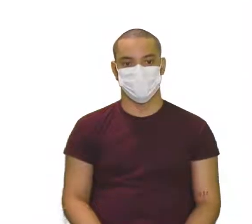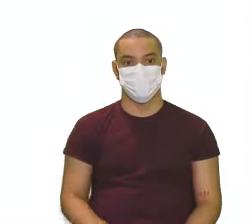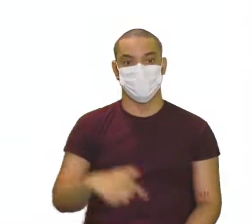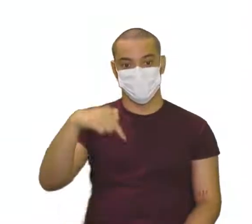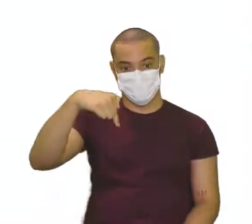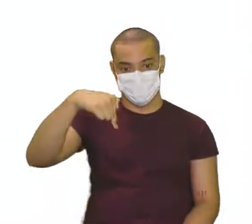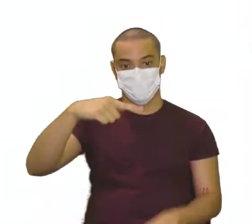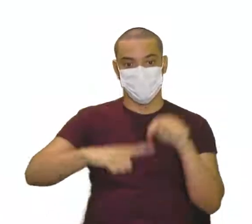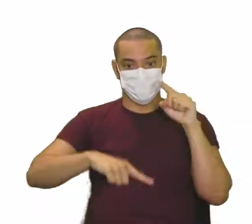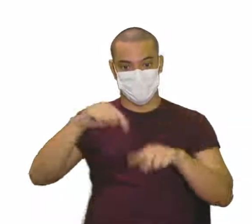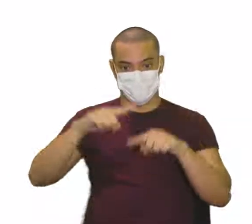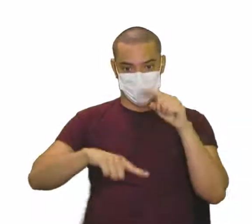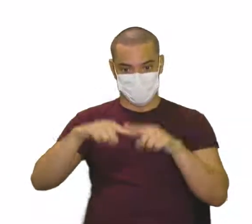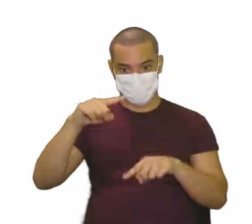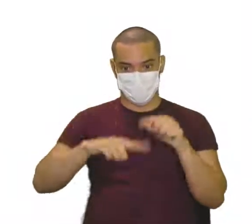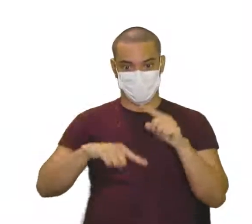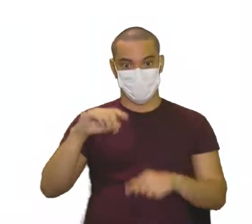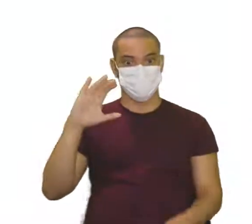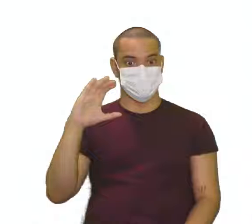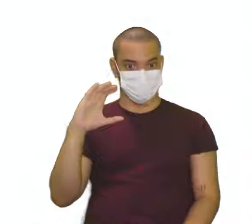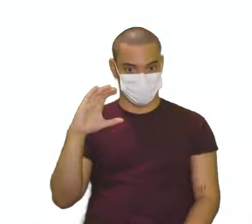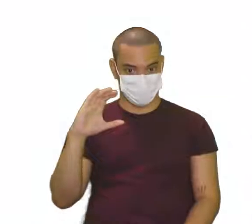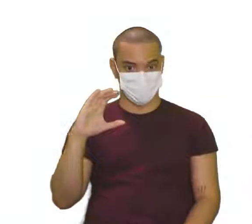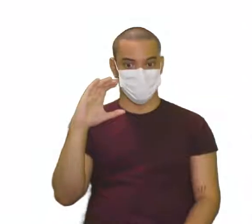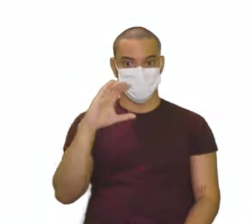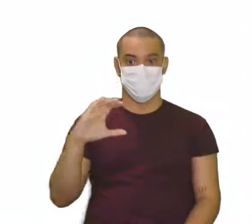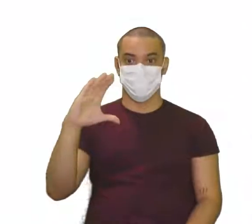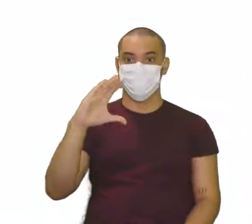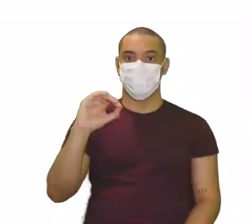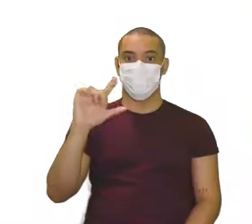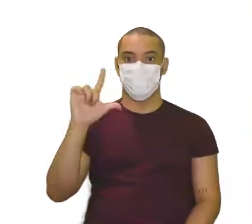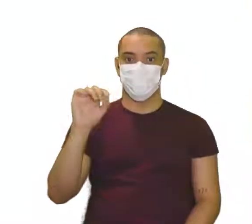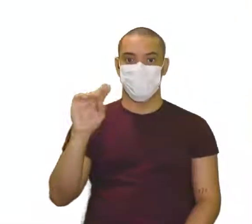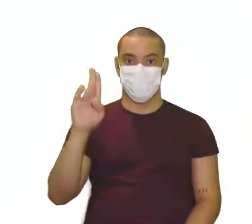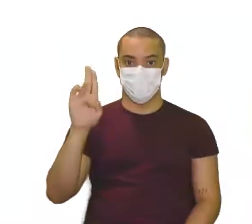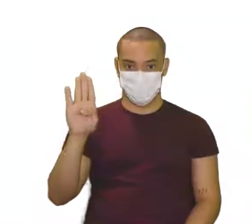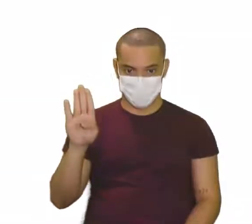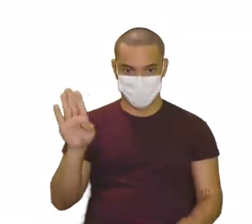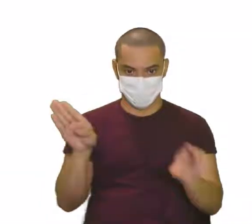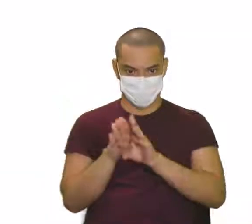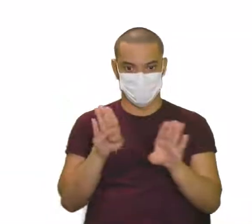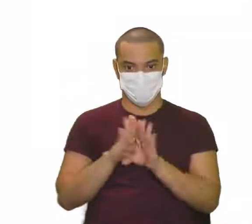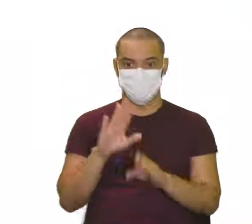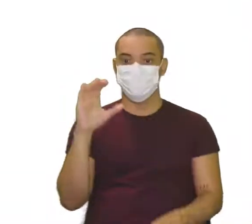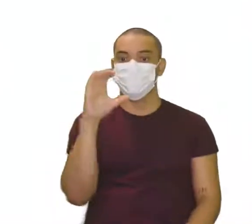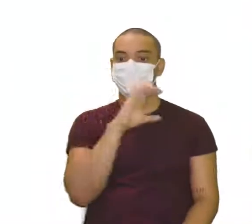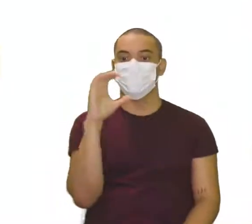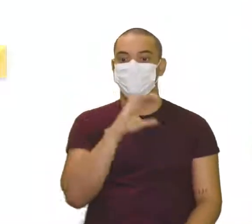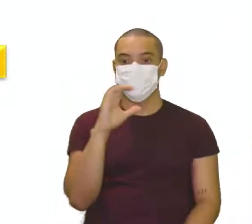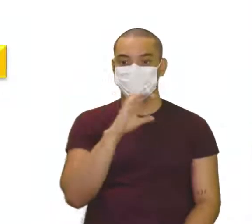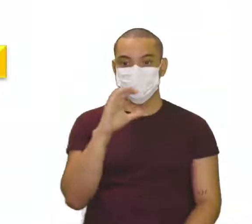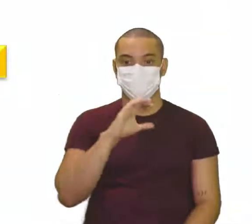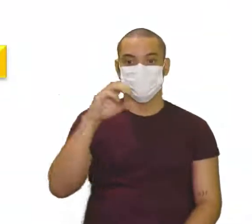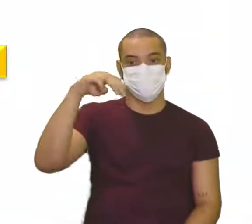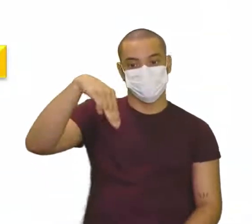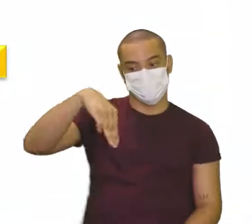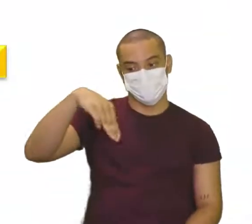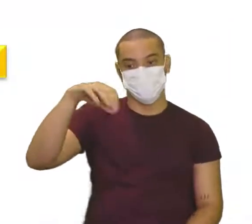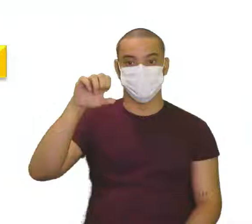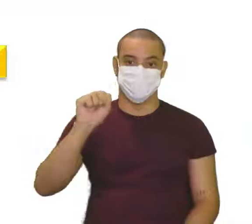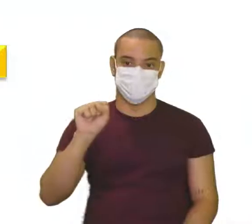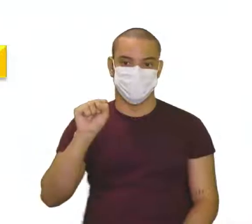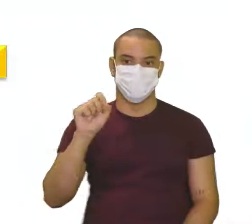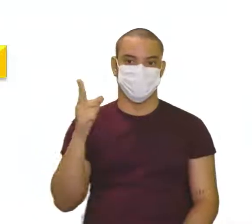carga elétrica, né, em Coulomb, e aqui a nossa velocidade da partícula, nesse caso em metros